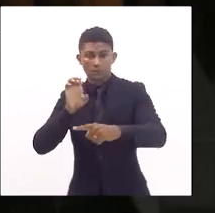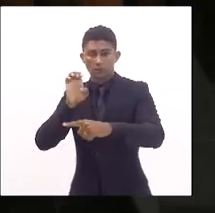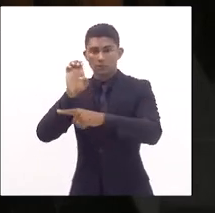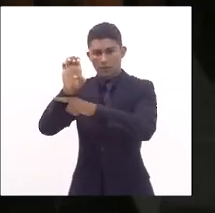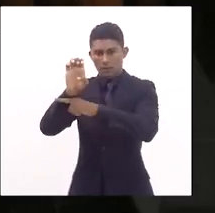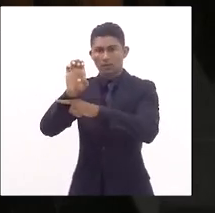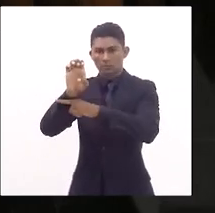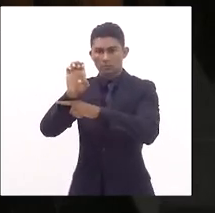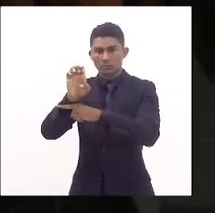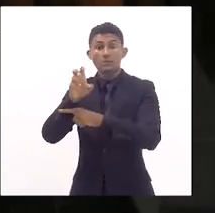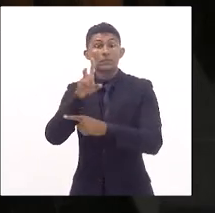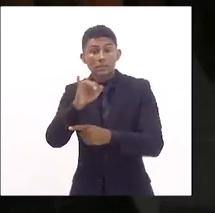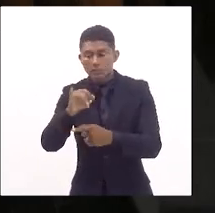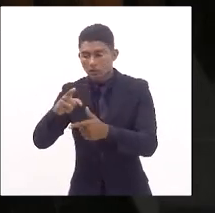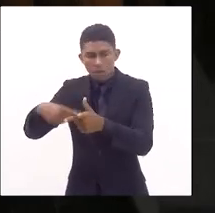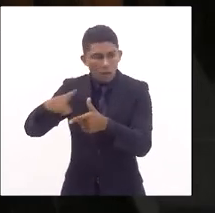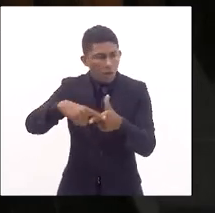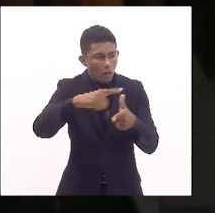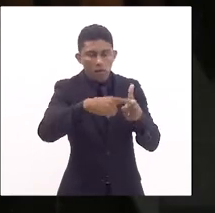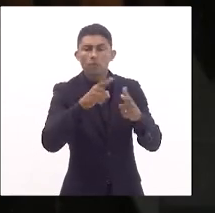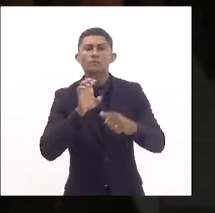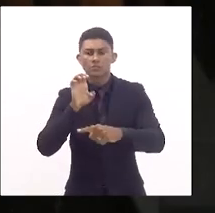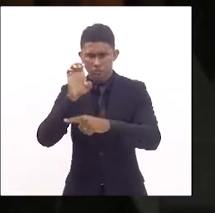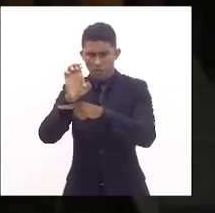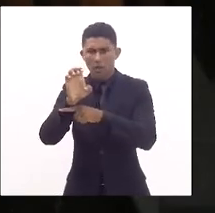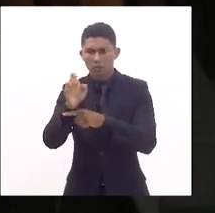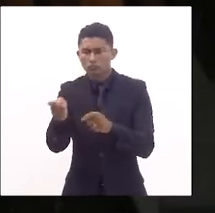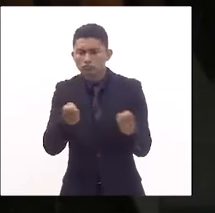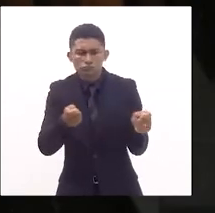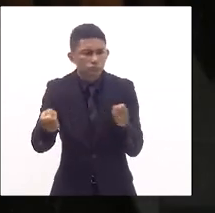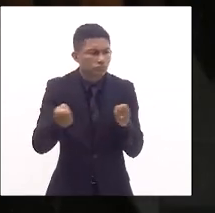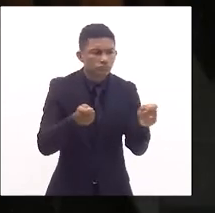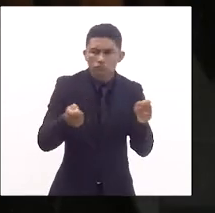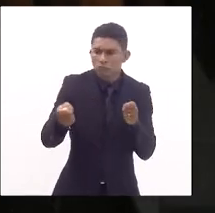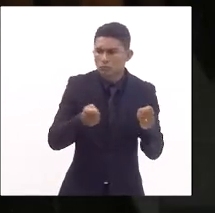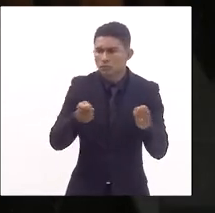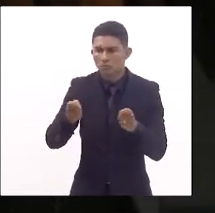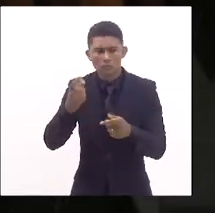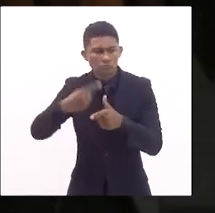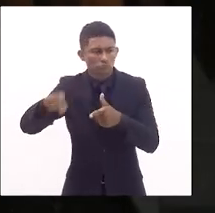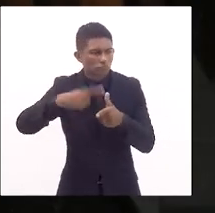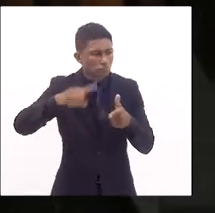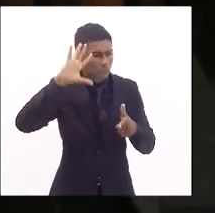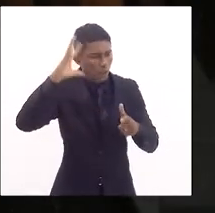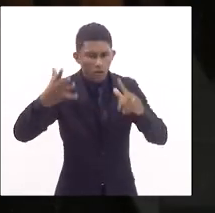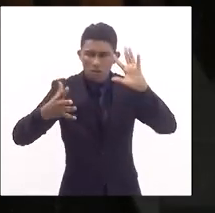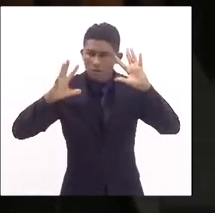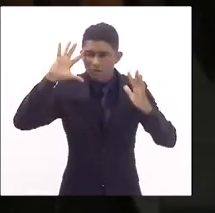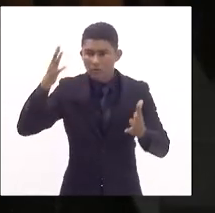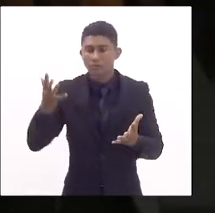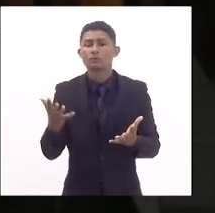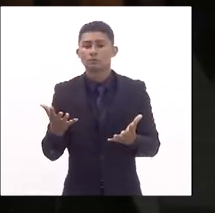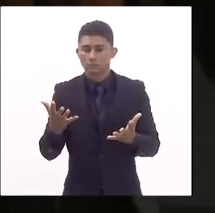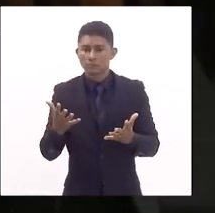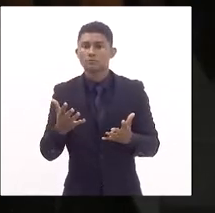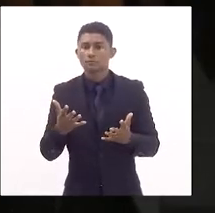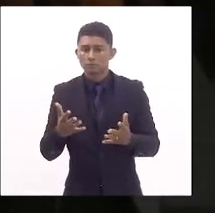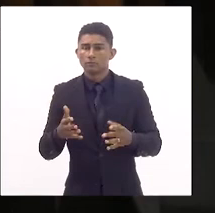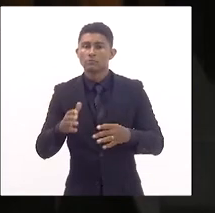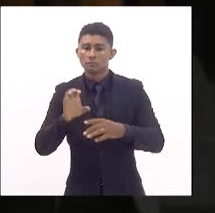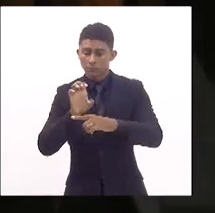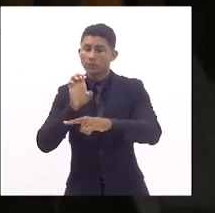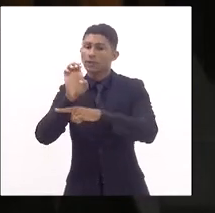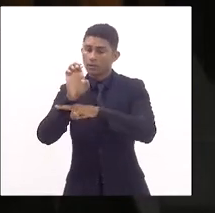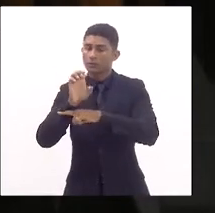mediador de conflitos um estado É muita gente assim tem que ser também